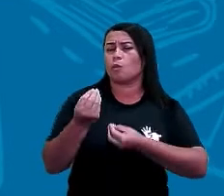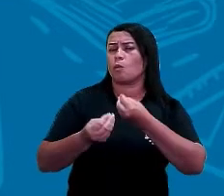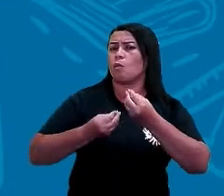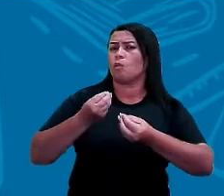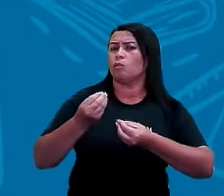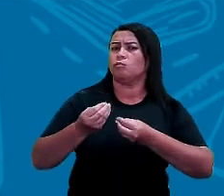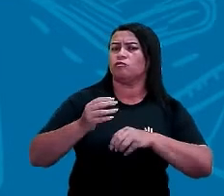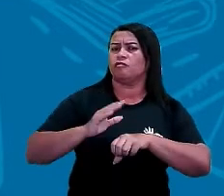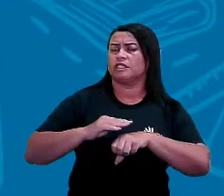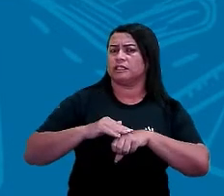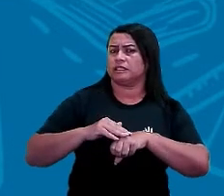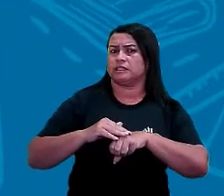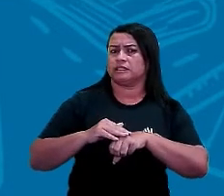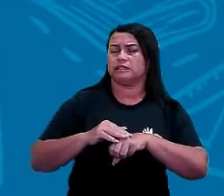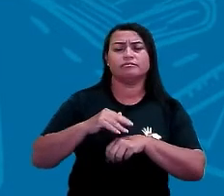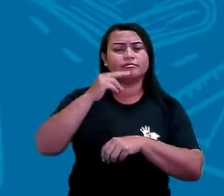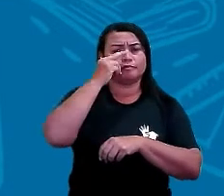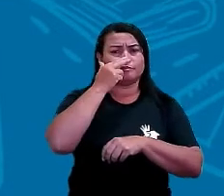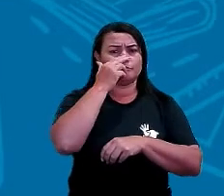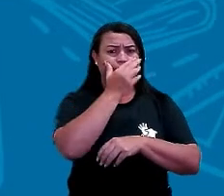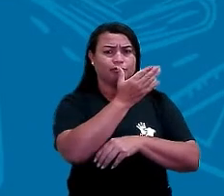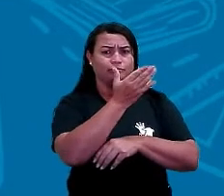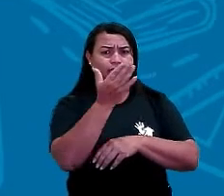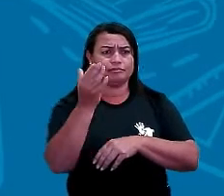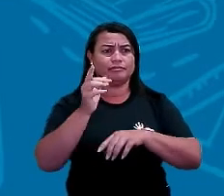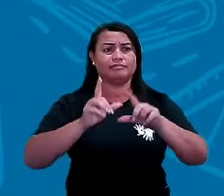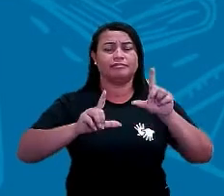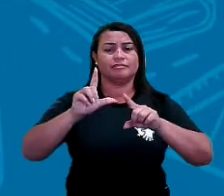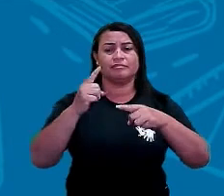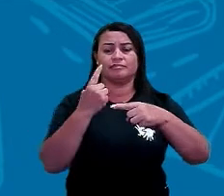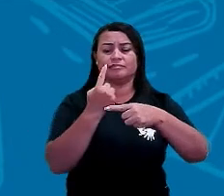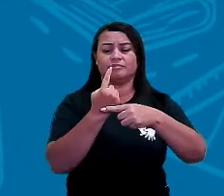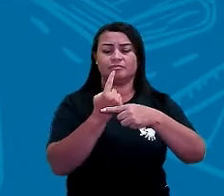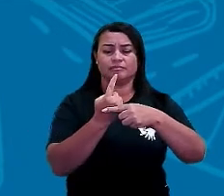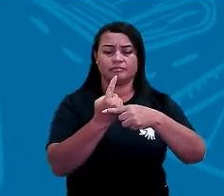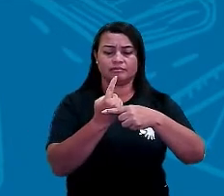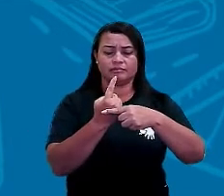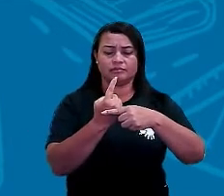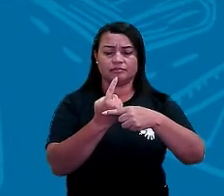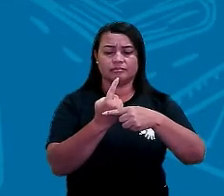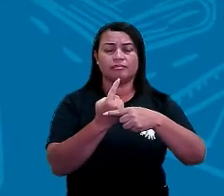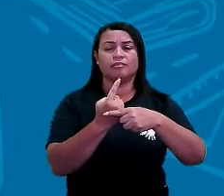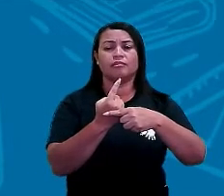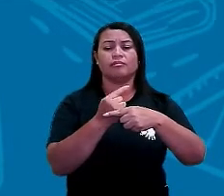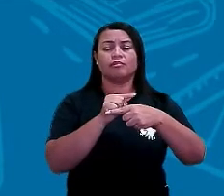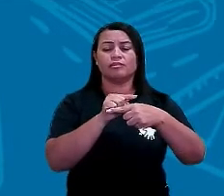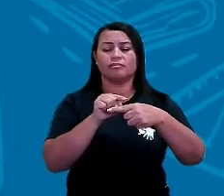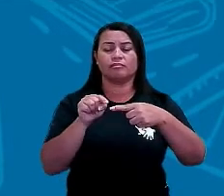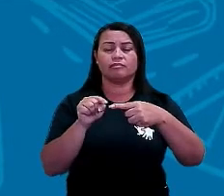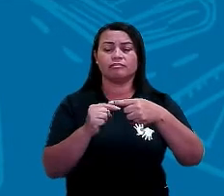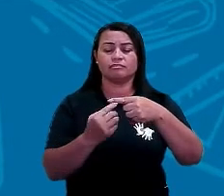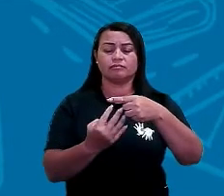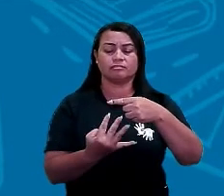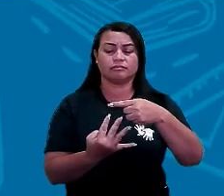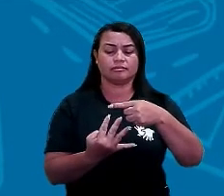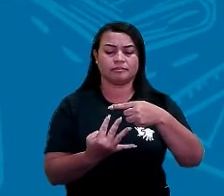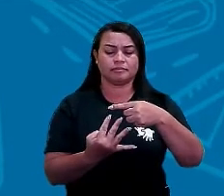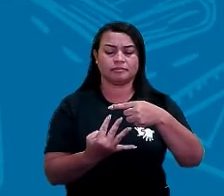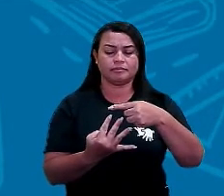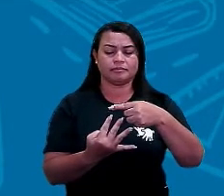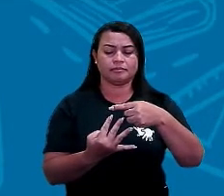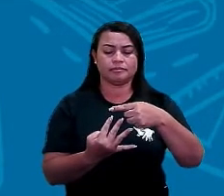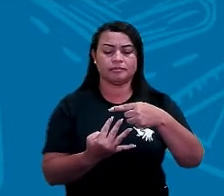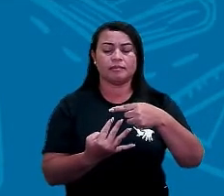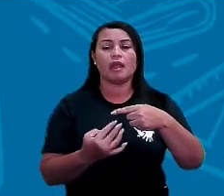faço? Do jeitinho que está aí na TV, ó. Vou escrever o número 1, boto o tracinho e o número 4 embaixo.